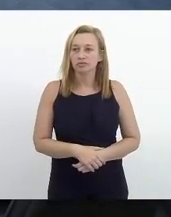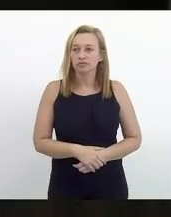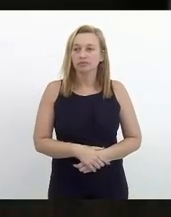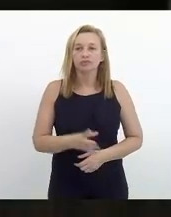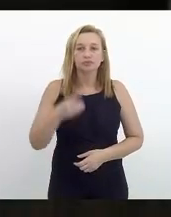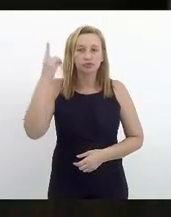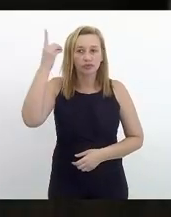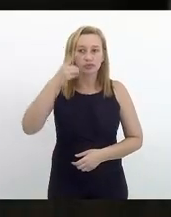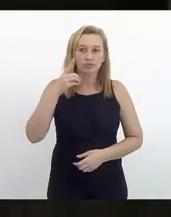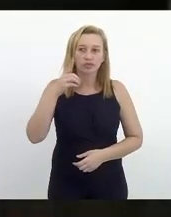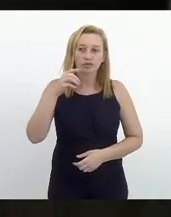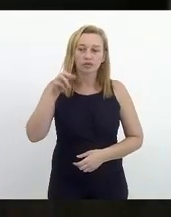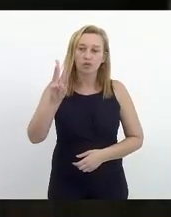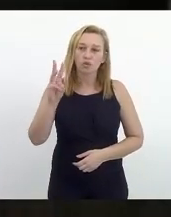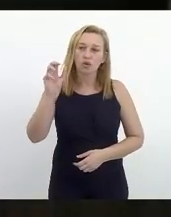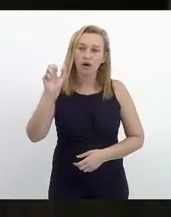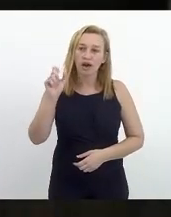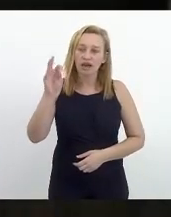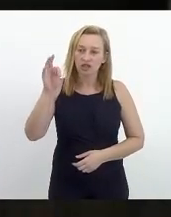Deputado Wellington.